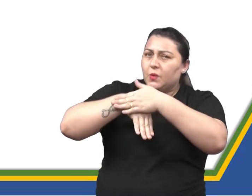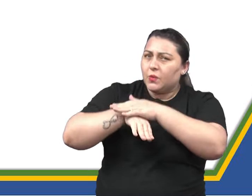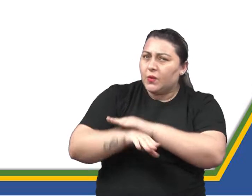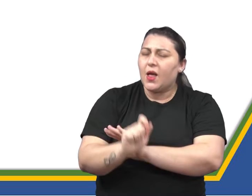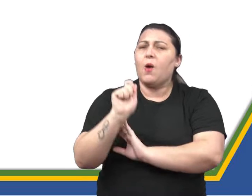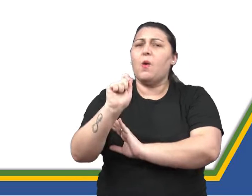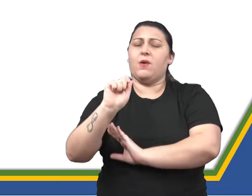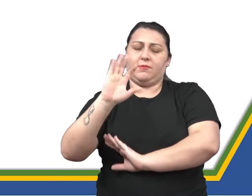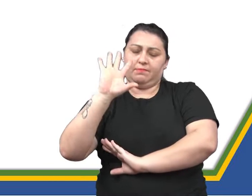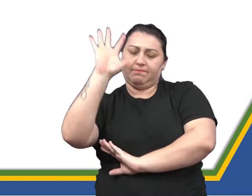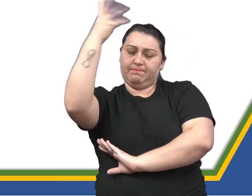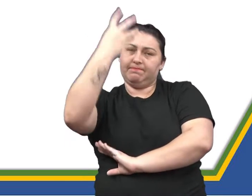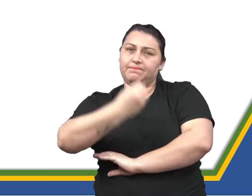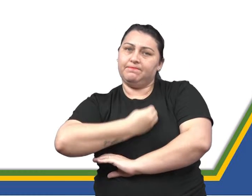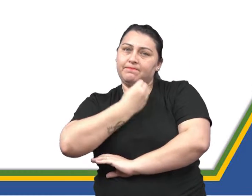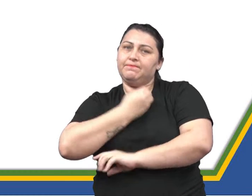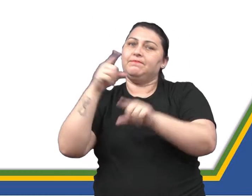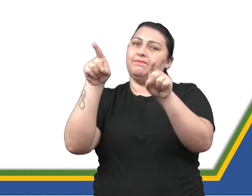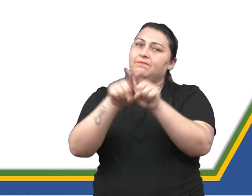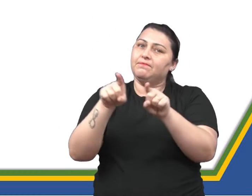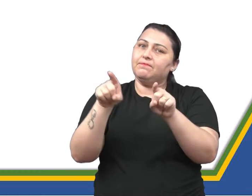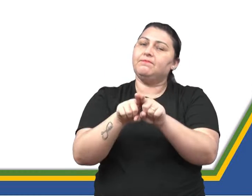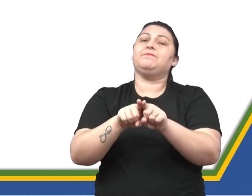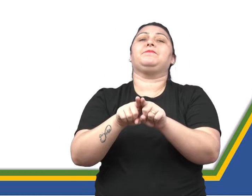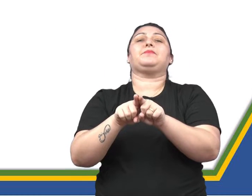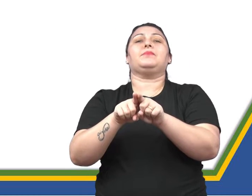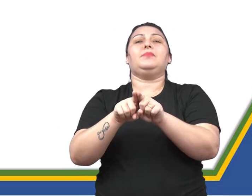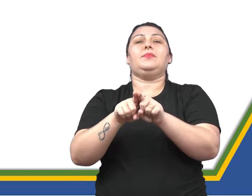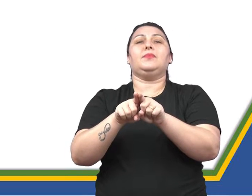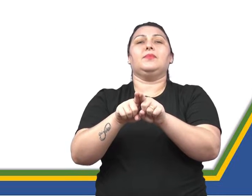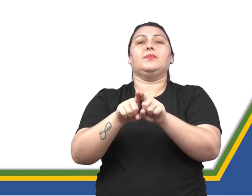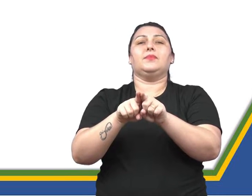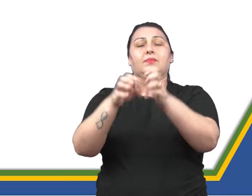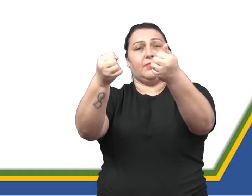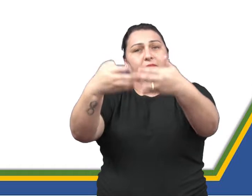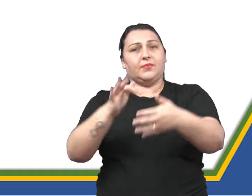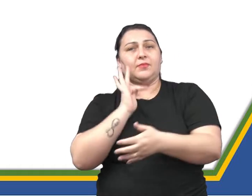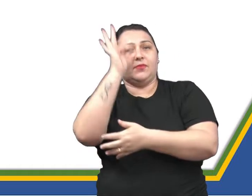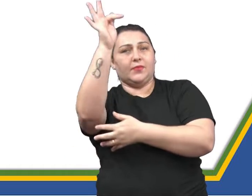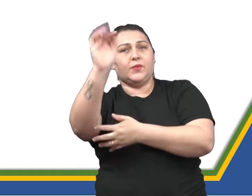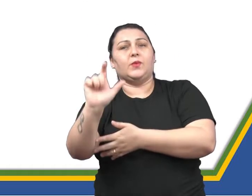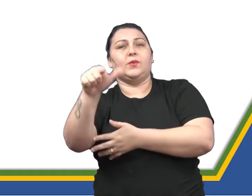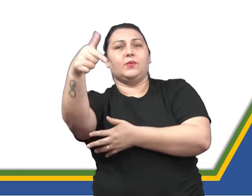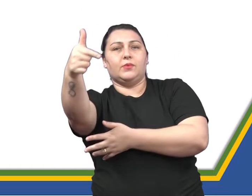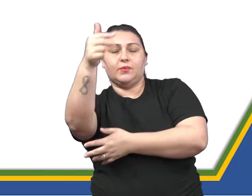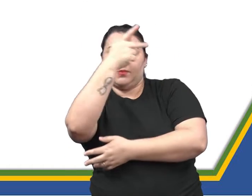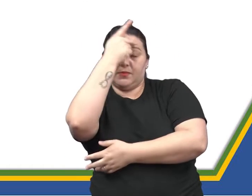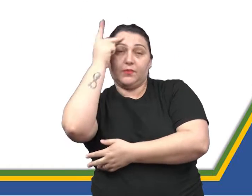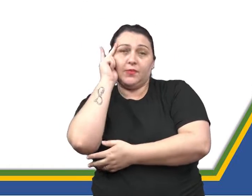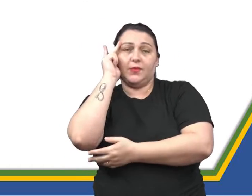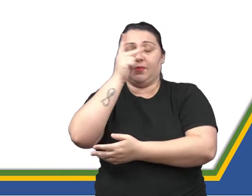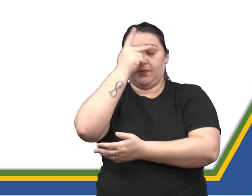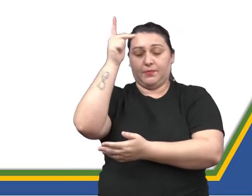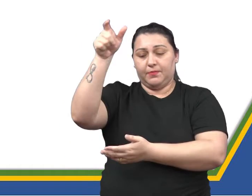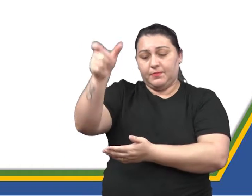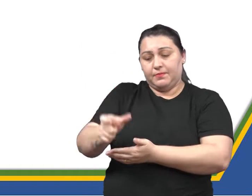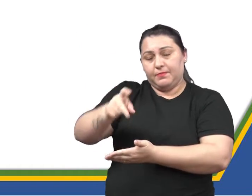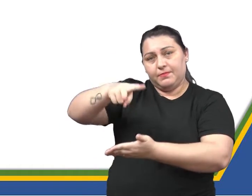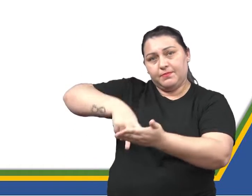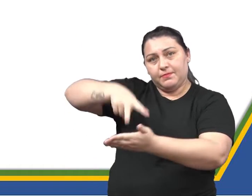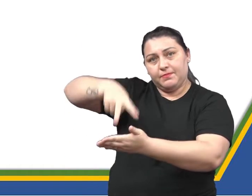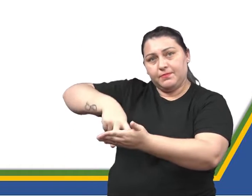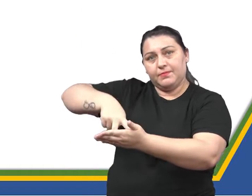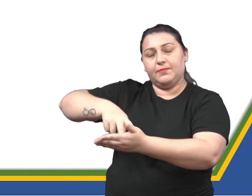situações vivenciadas e também poder partilhar essas vivências com as outras pessoas, com os leitores de um modo em geral.